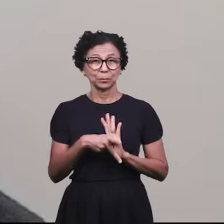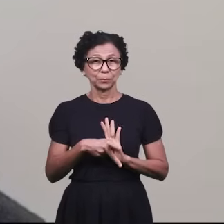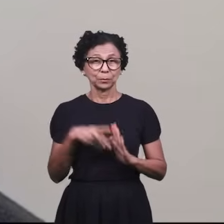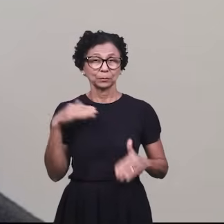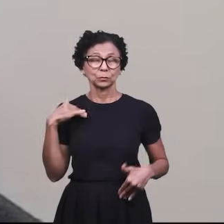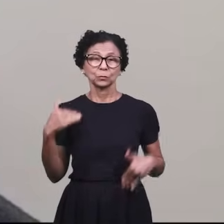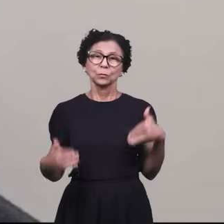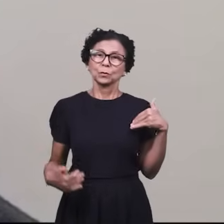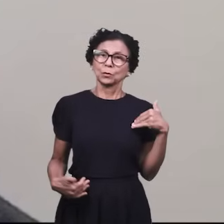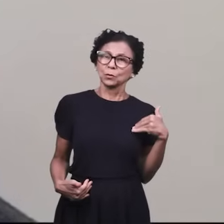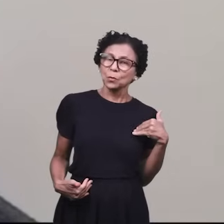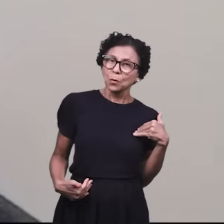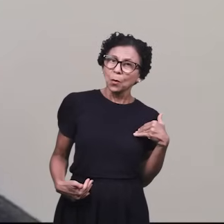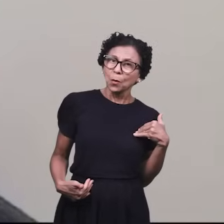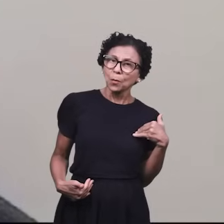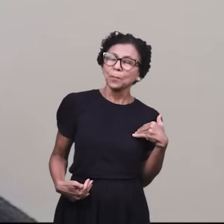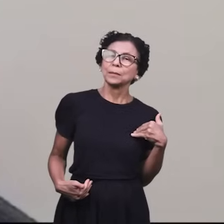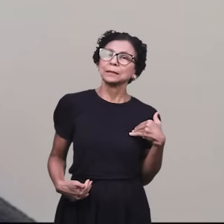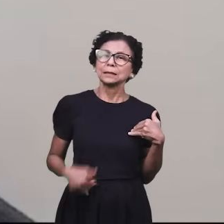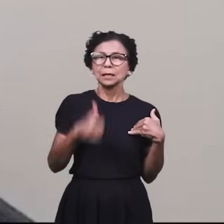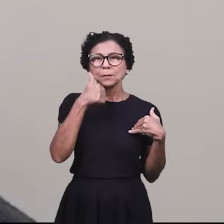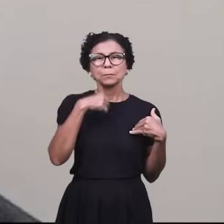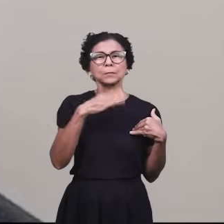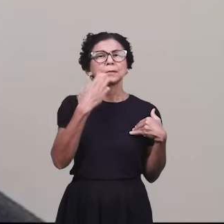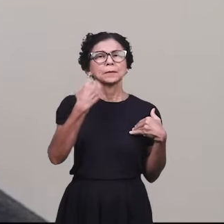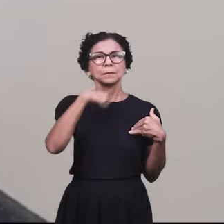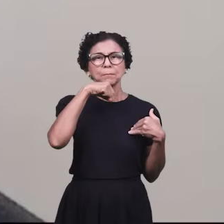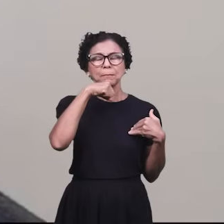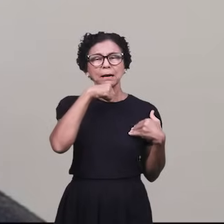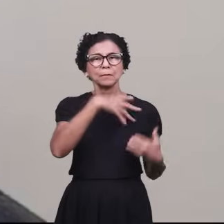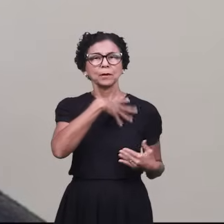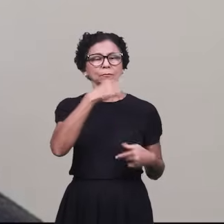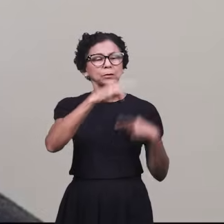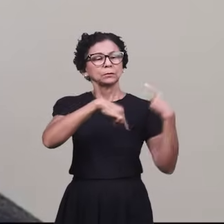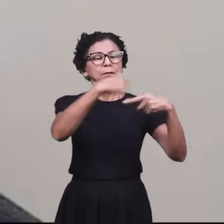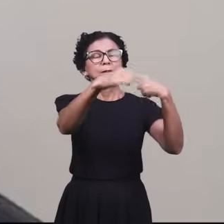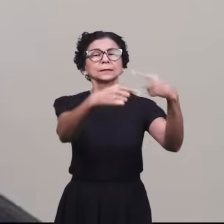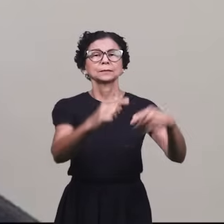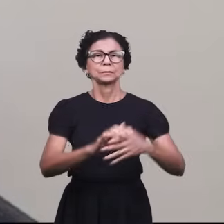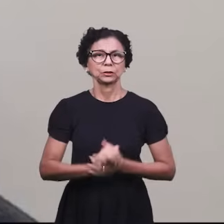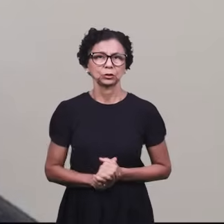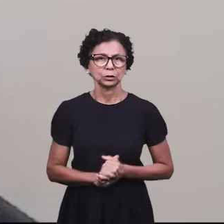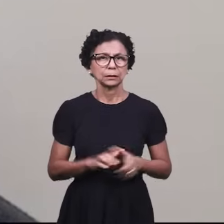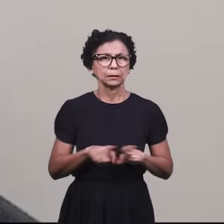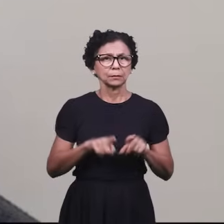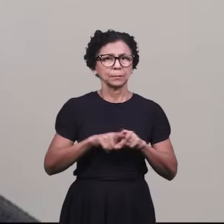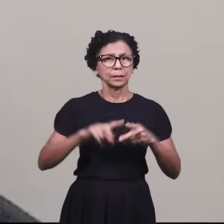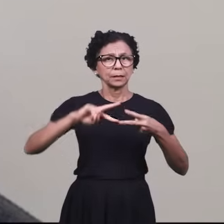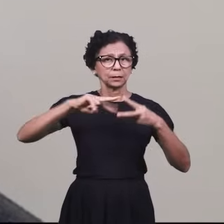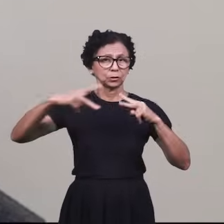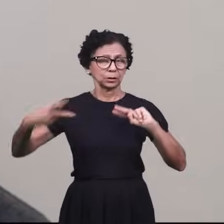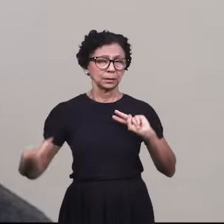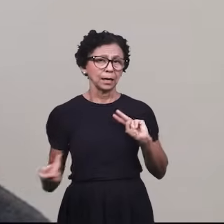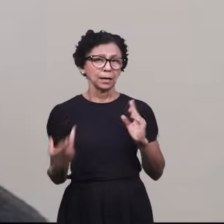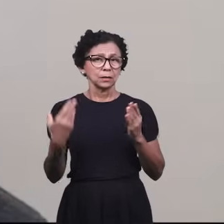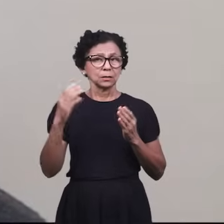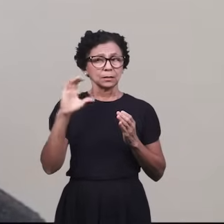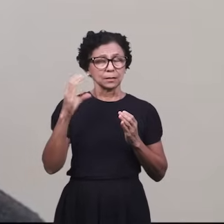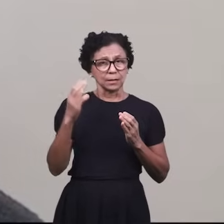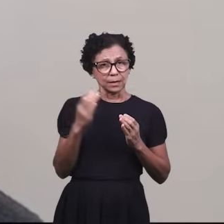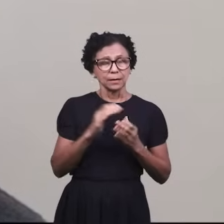entre diversas outras características físicas que são passadas dos pais para os filhos.